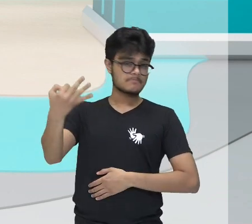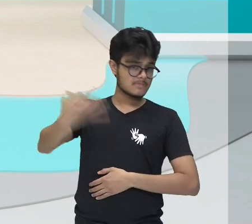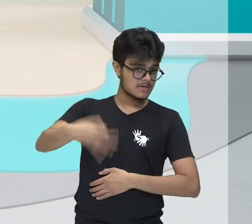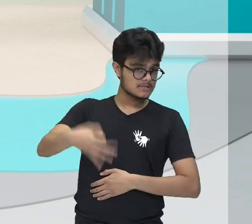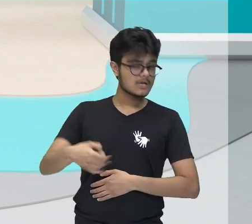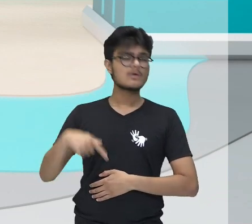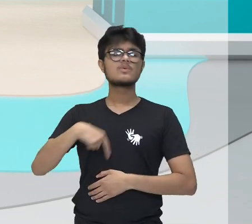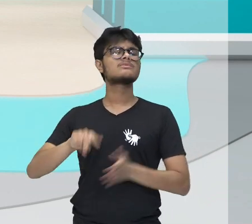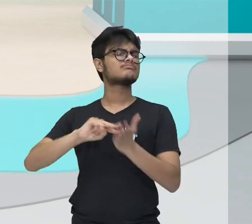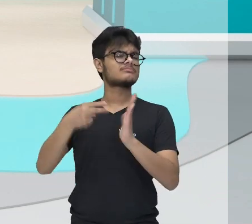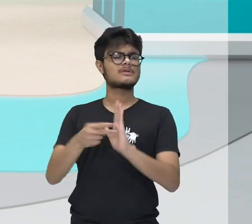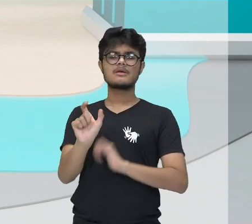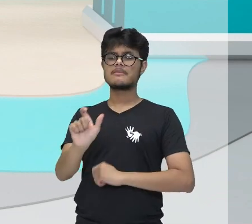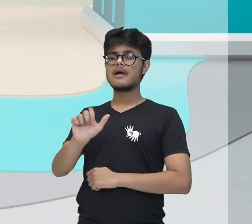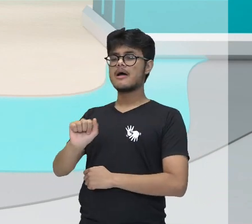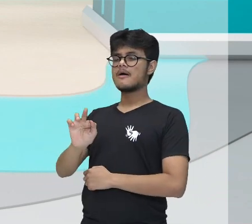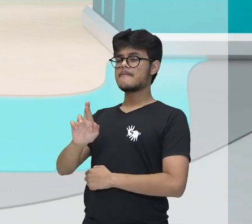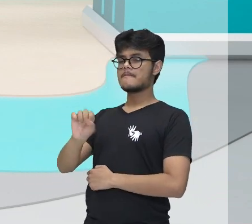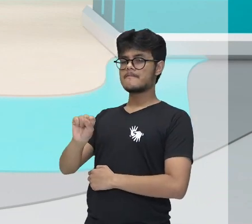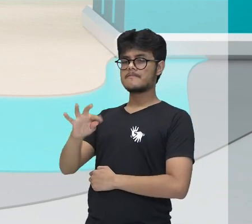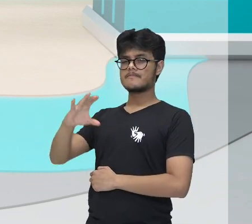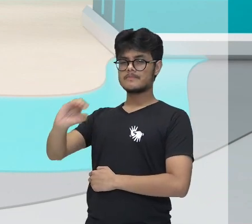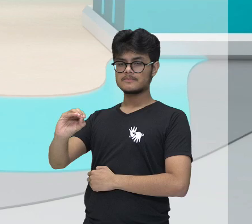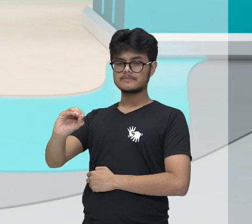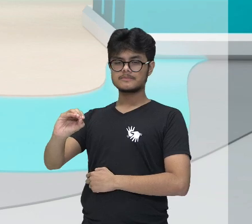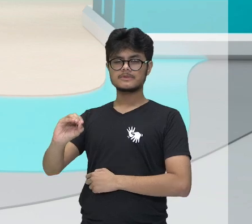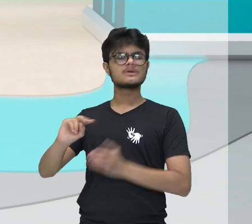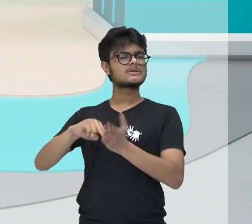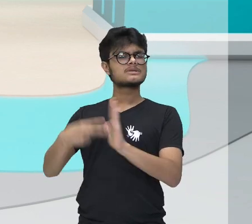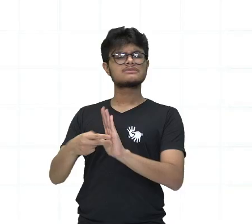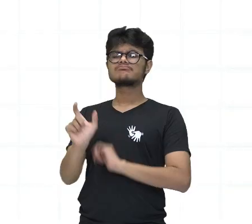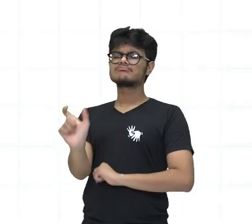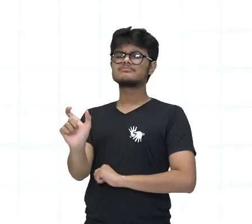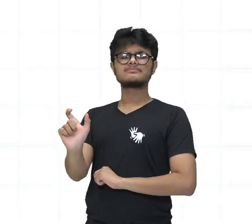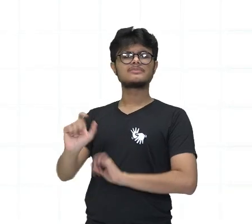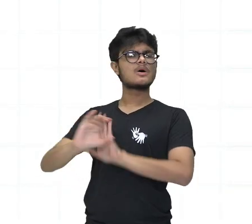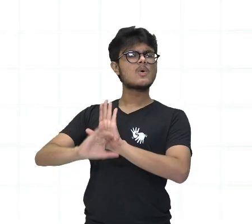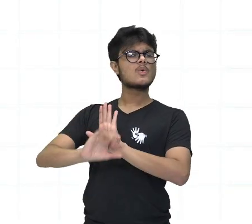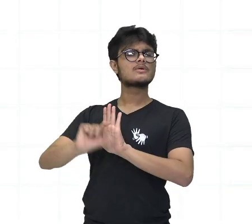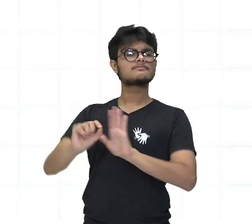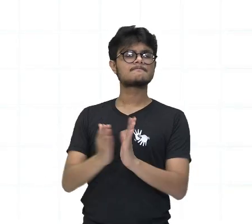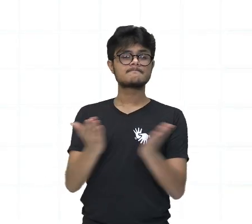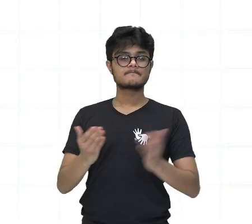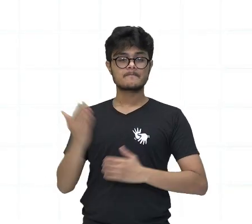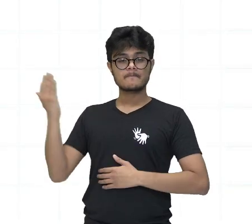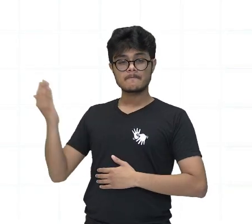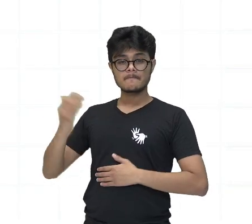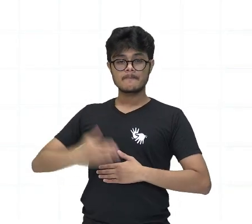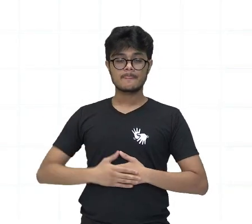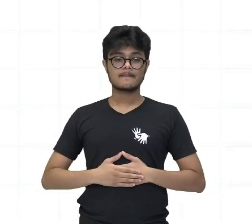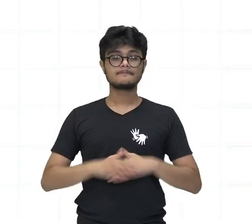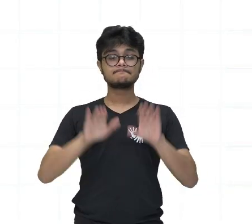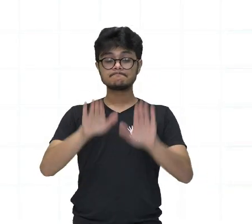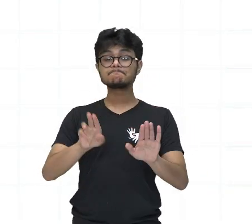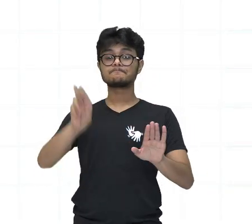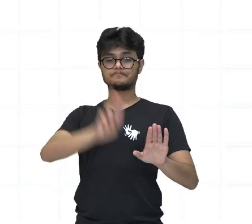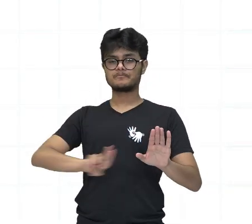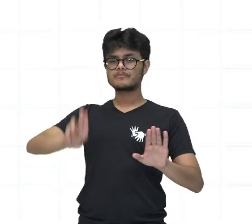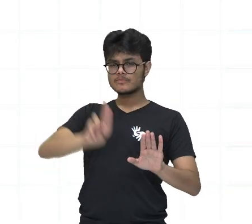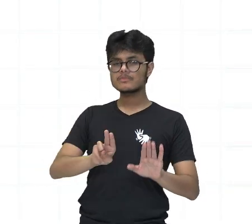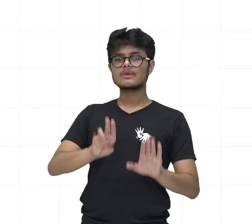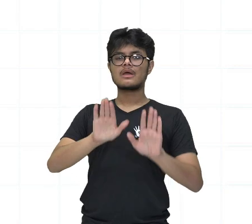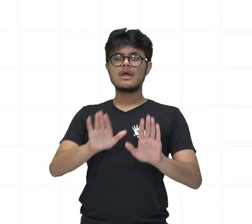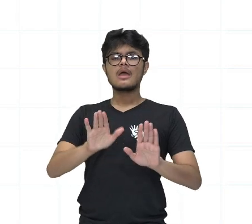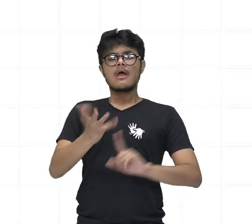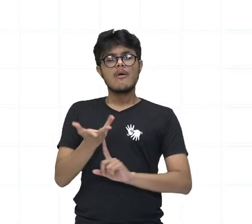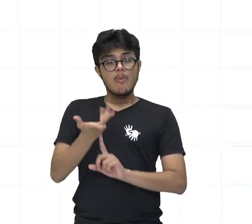afresco? Vamos conceituar o que é o afresco. O afresco é uma obra